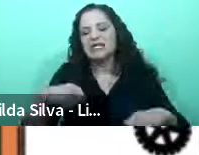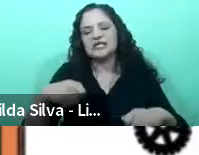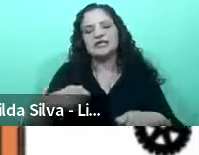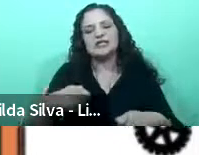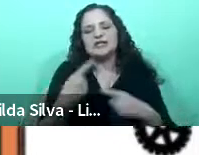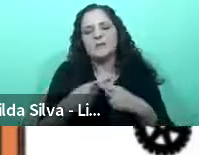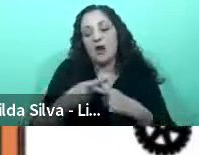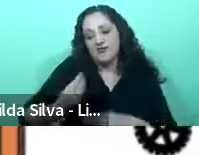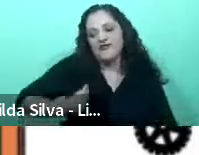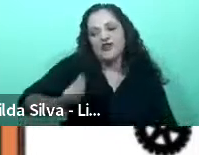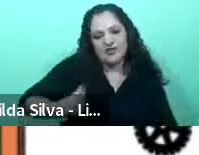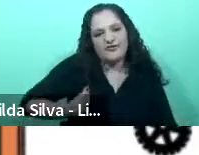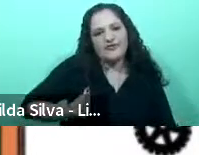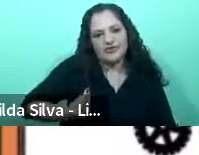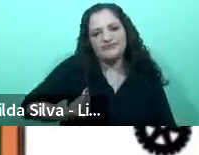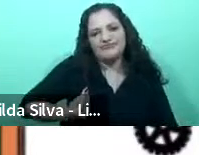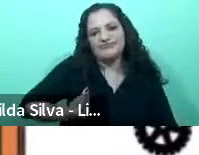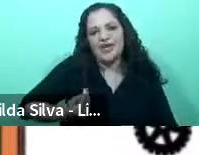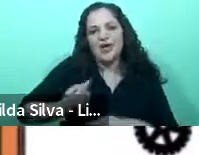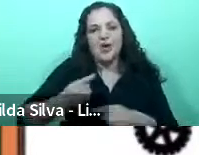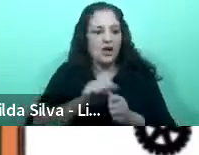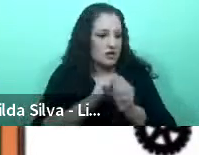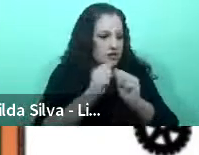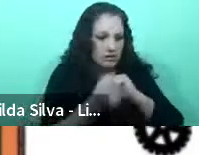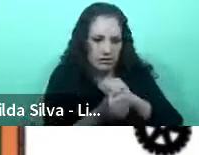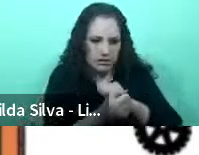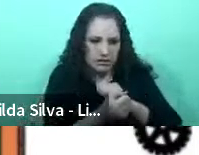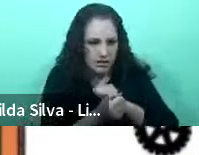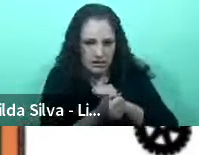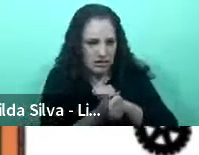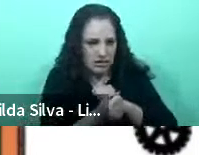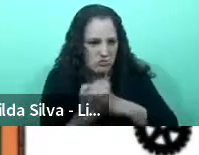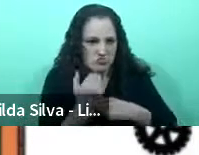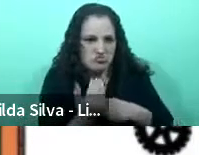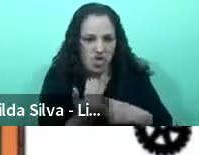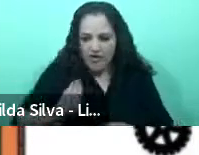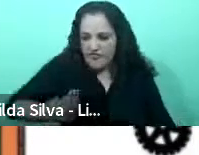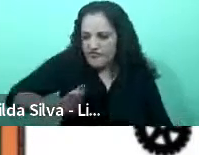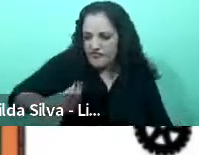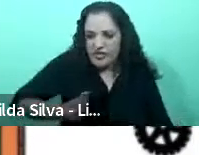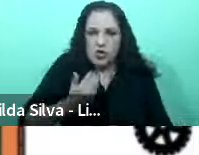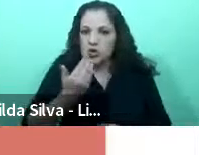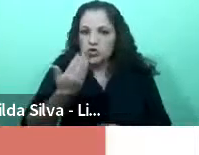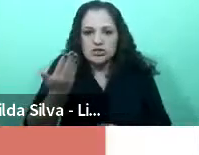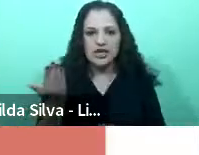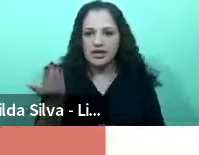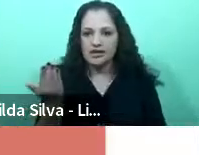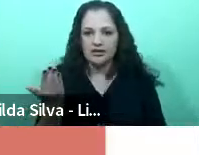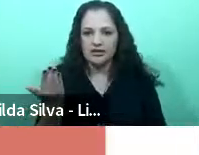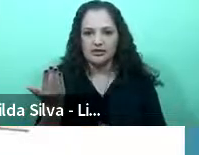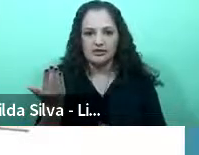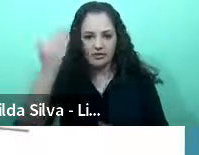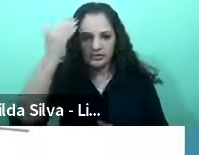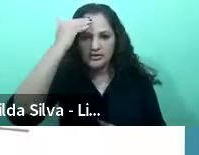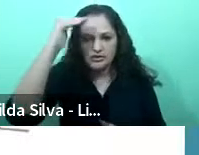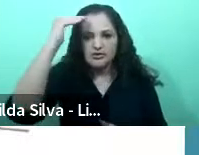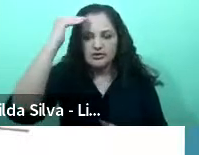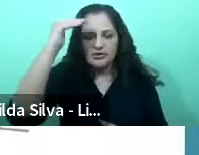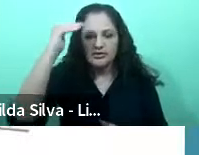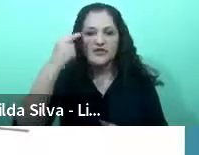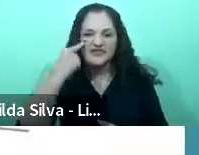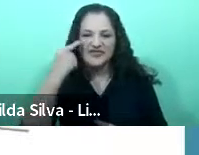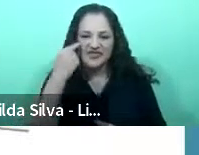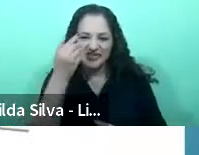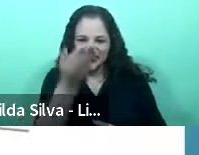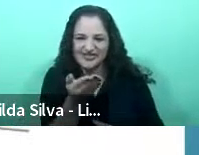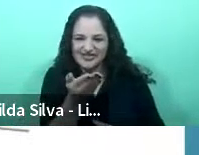me adapto, ou eu me ajusto, ou eu não sobrevivo. Ou, como a gente pôde observar nessa charge do